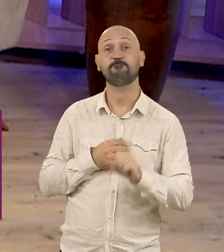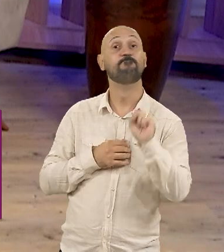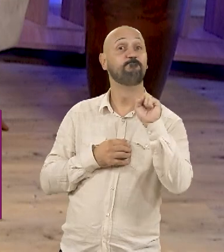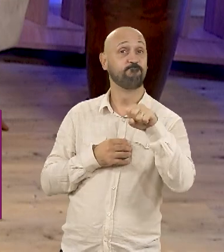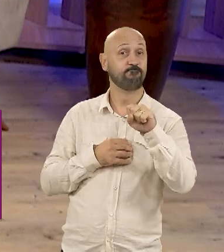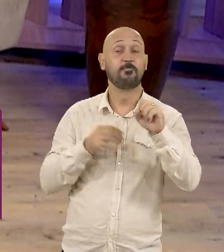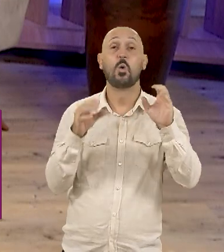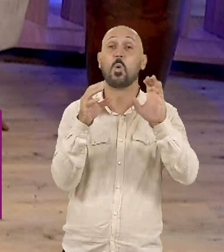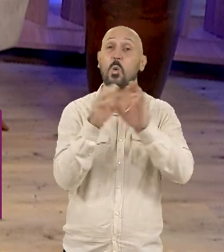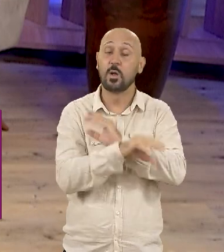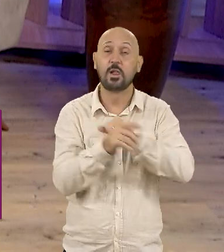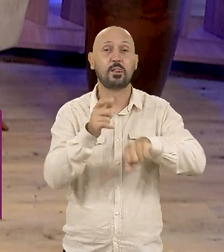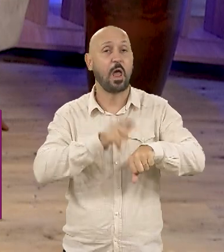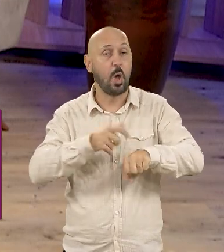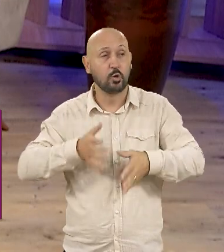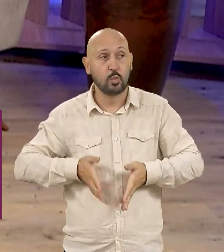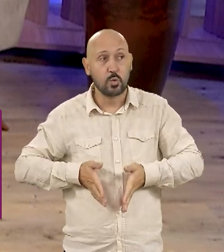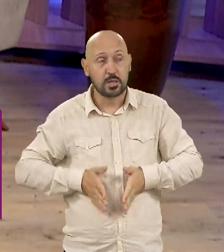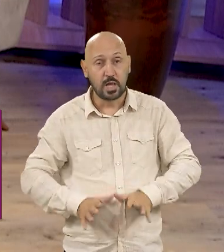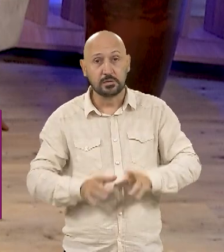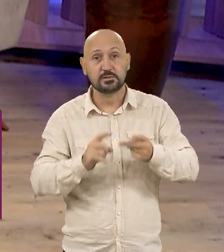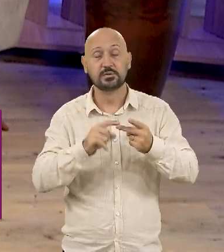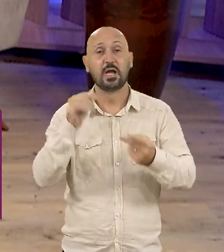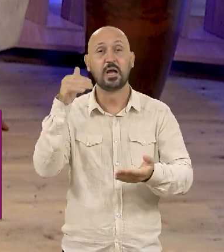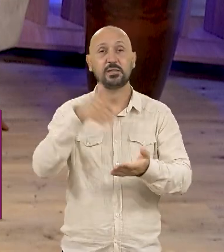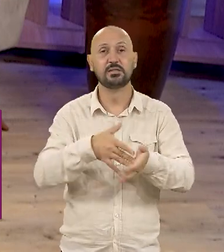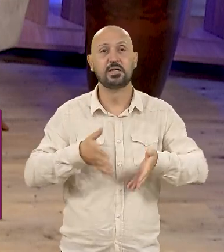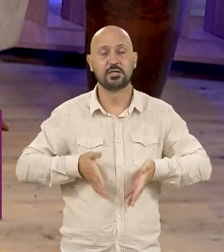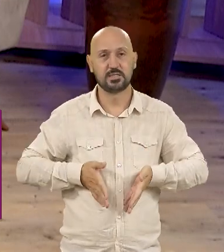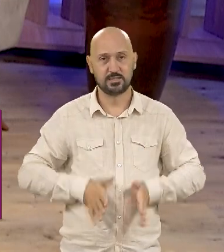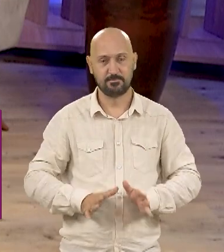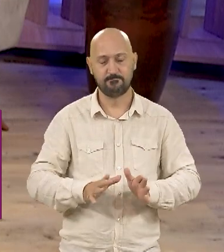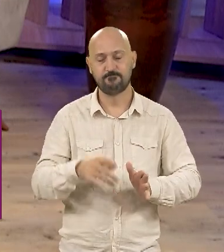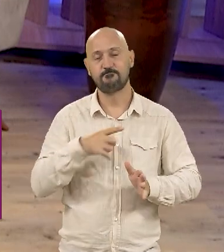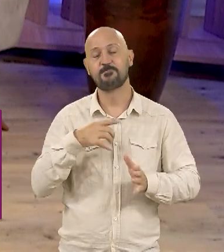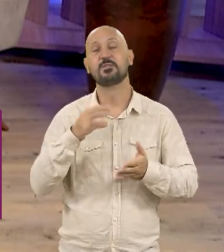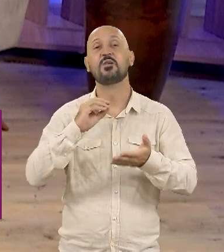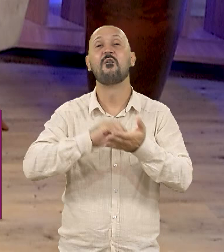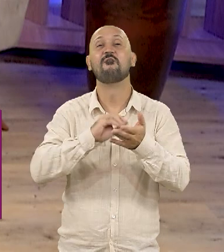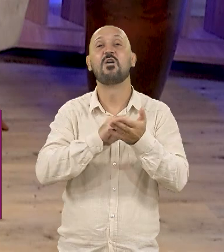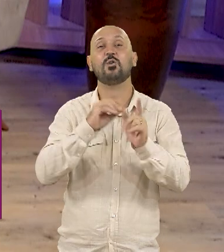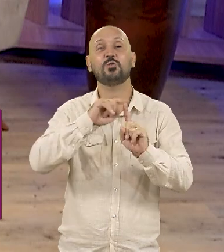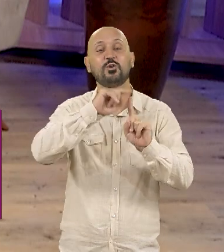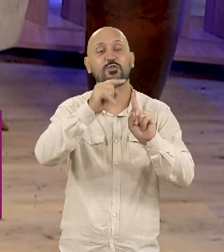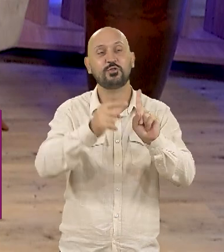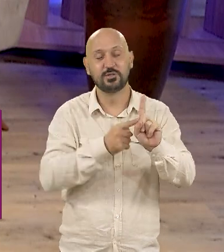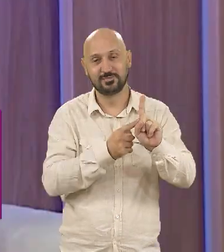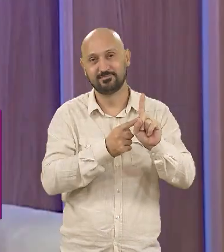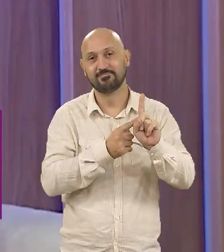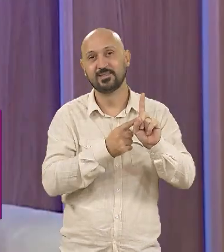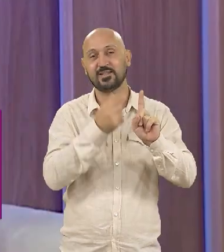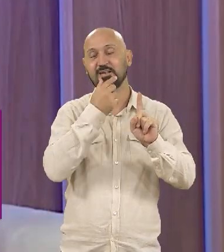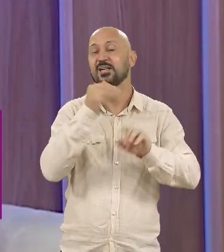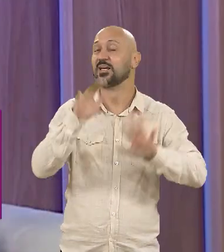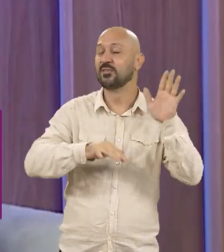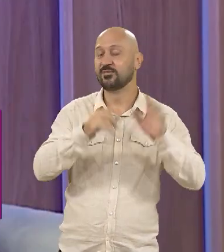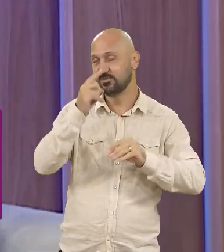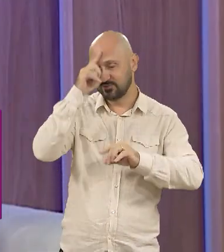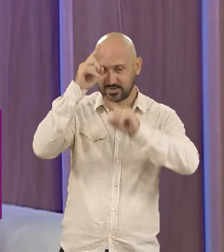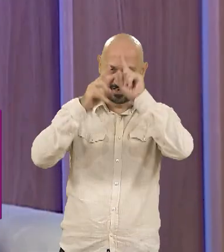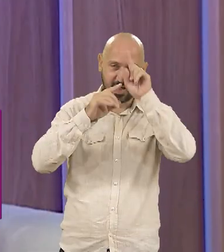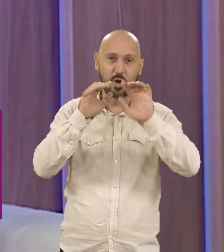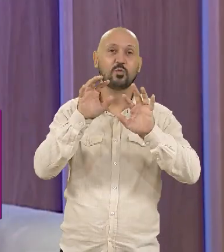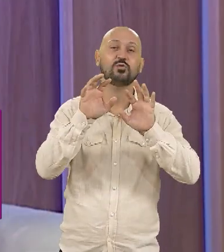Sim, completa, desde o parto até o nascimento, né? Faltou a gestação, né? Poderia já, daqui a pouco eles